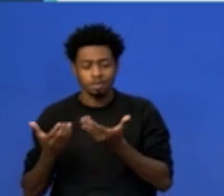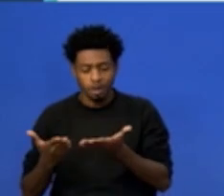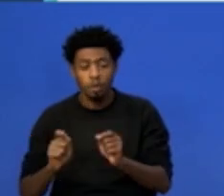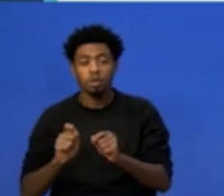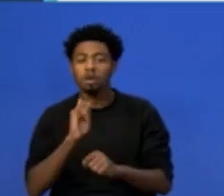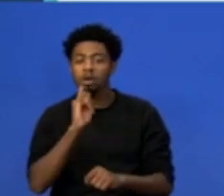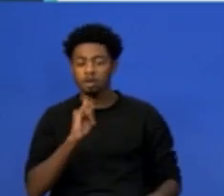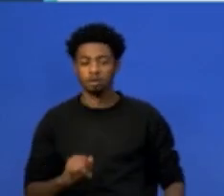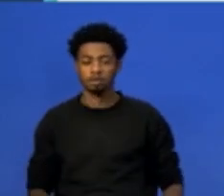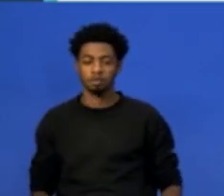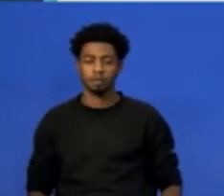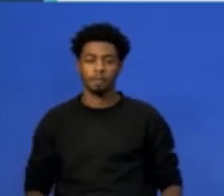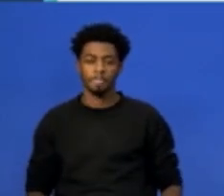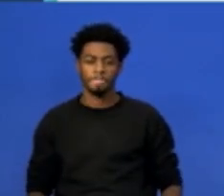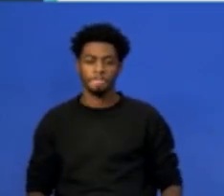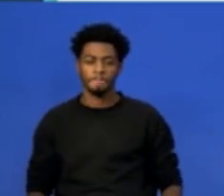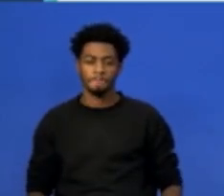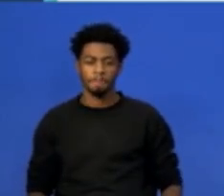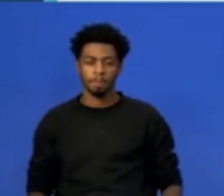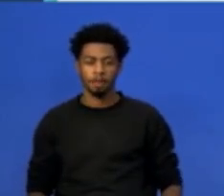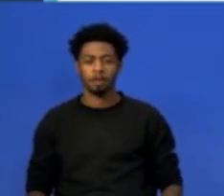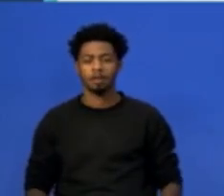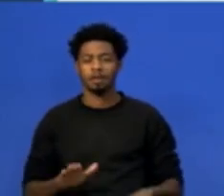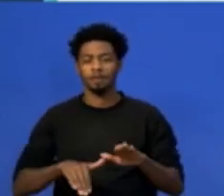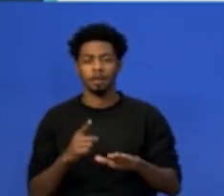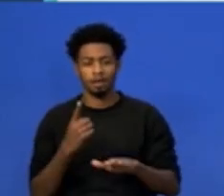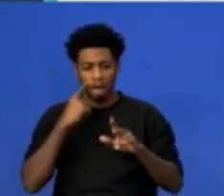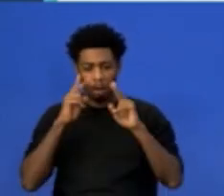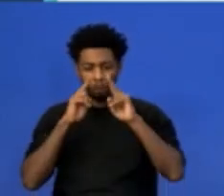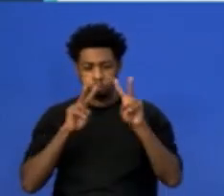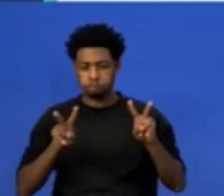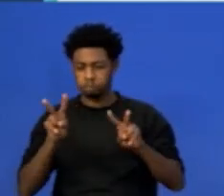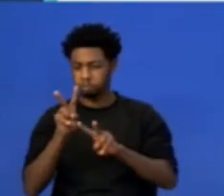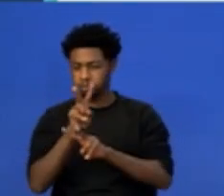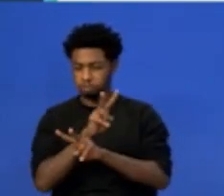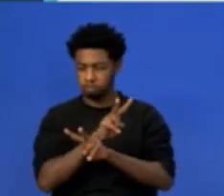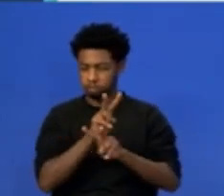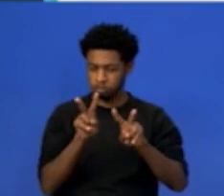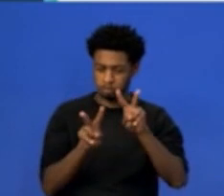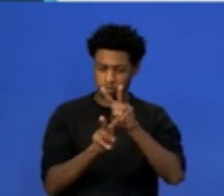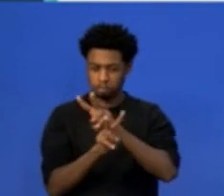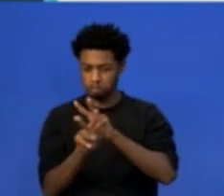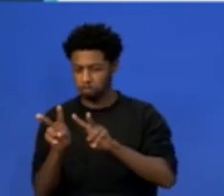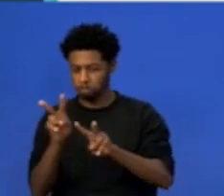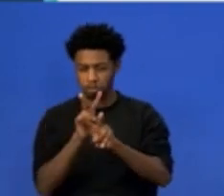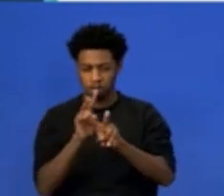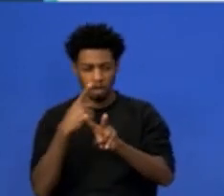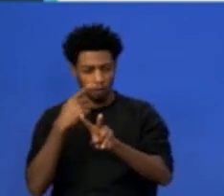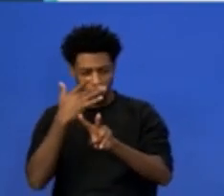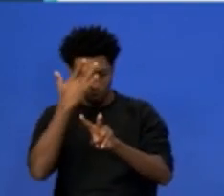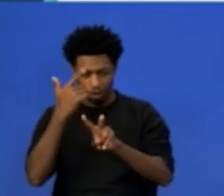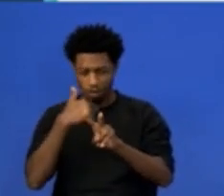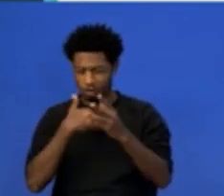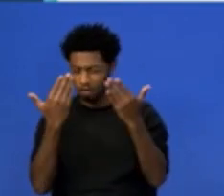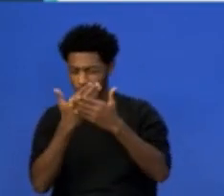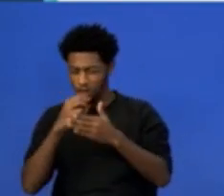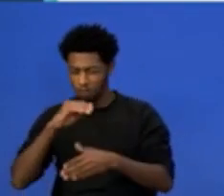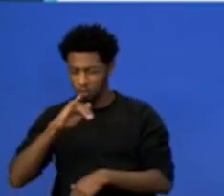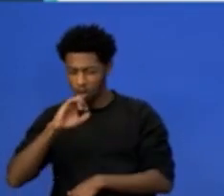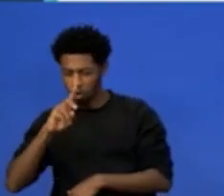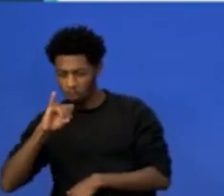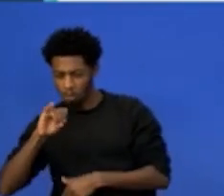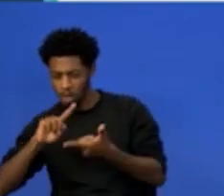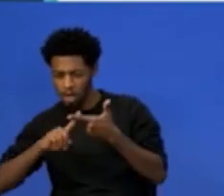oferecer com relação aos distúrbios visuais, dentre eles estão a miopia, a